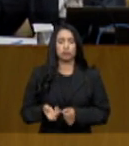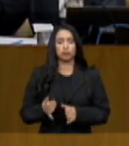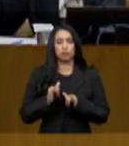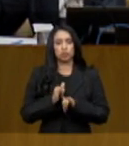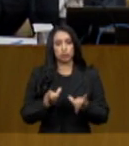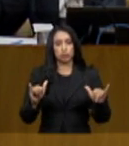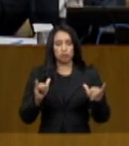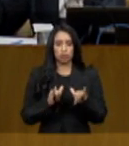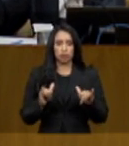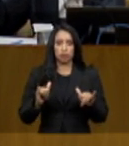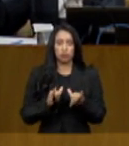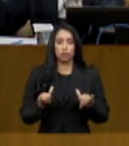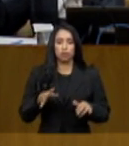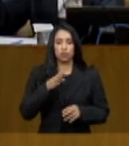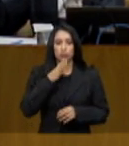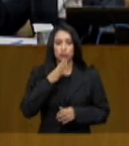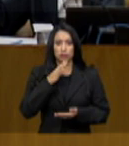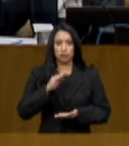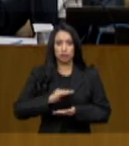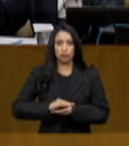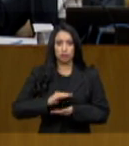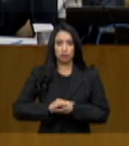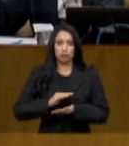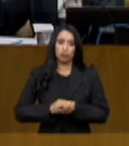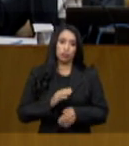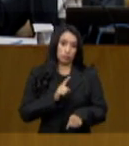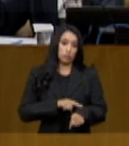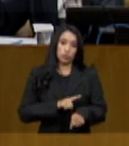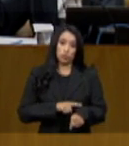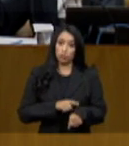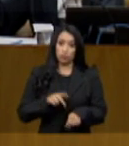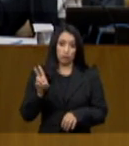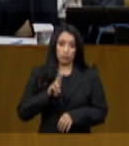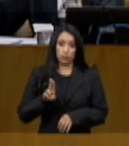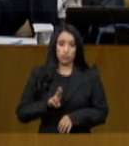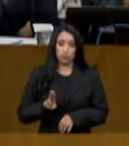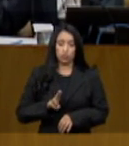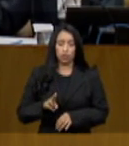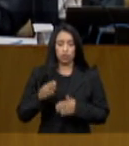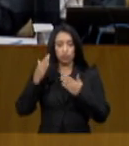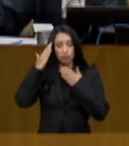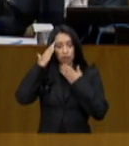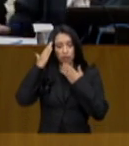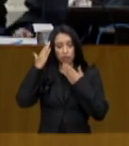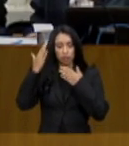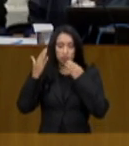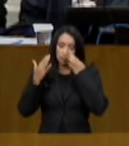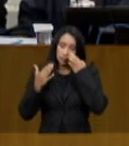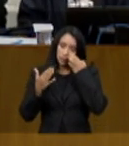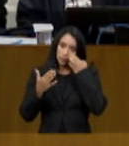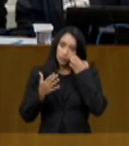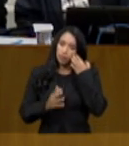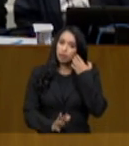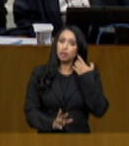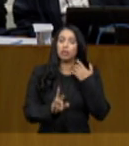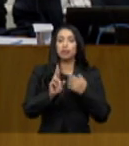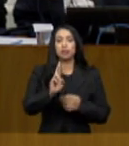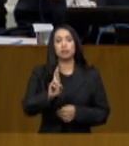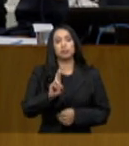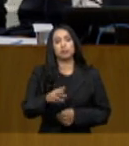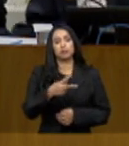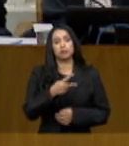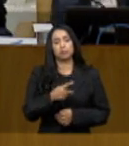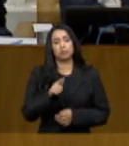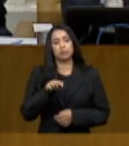e informações fática sou conhecimento tribunal tá no tempo de vossa excelência está bem muito obrigado senhor presidente eminente representante do